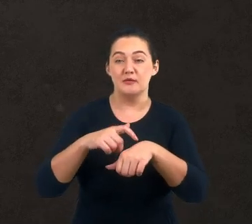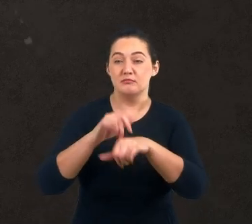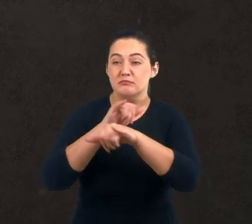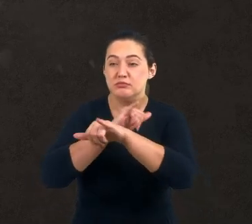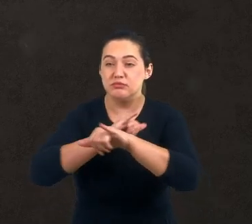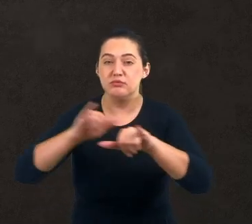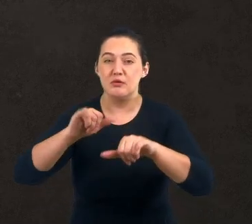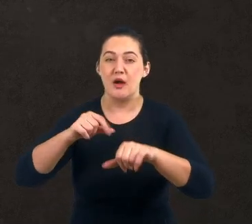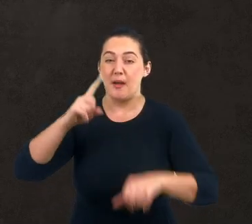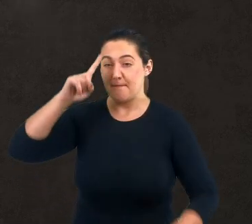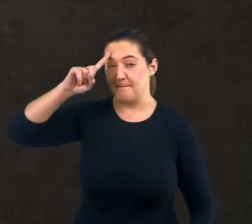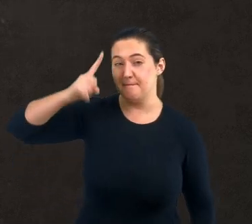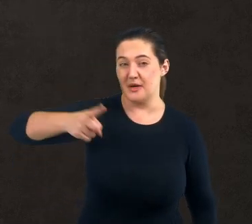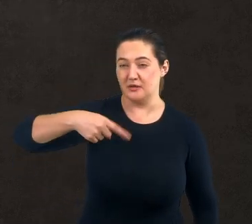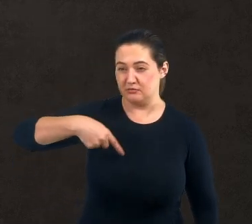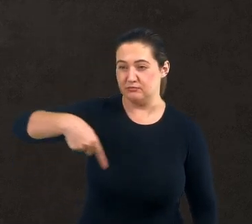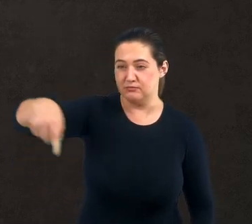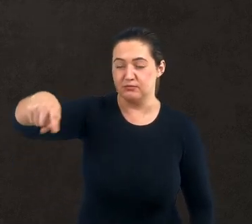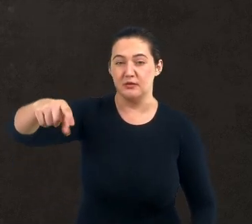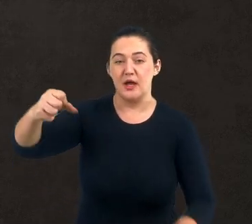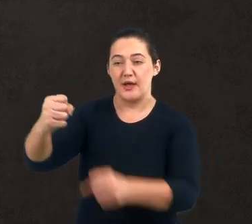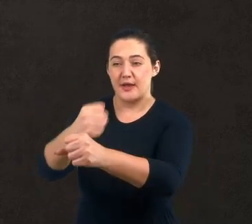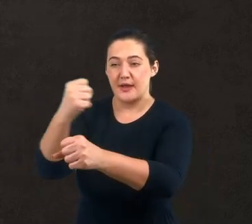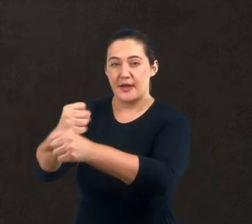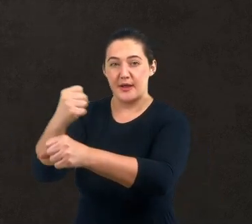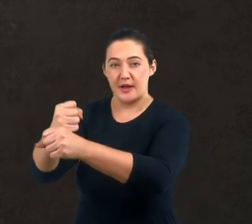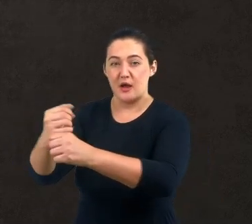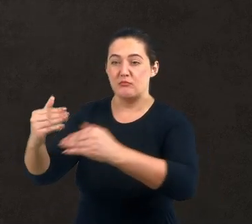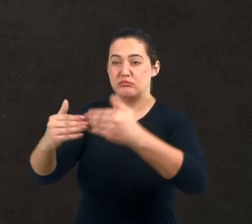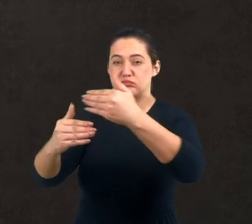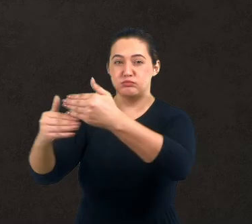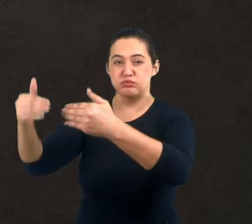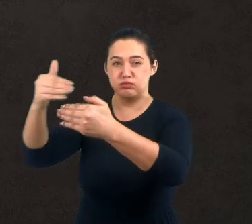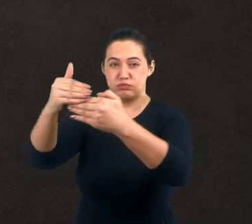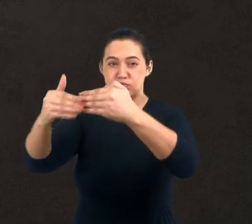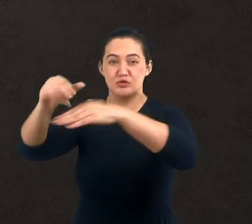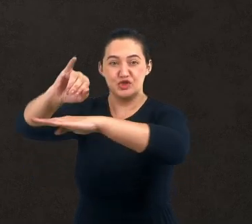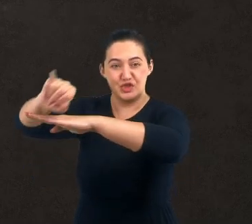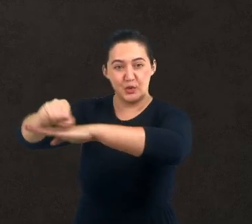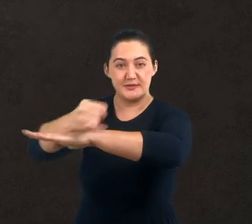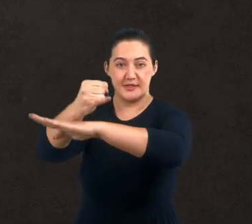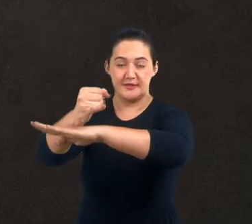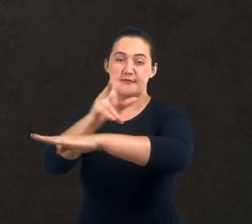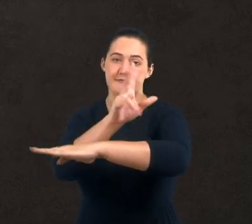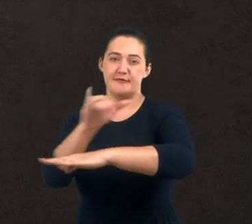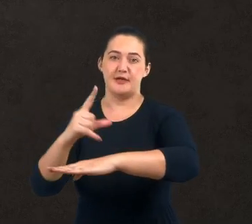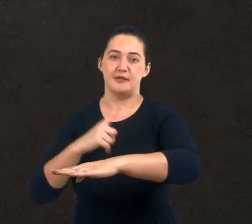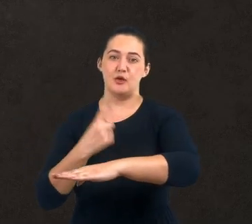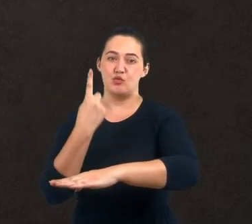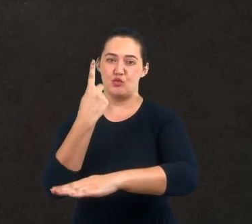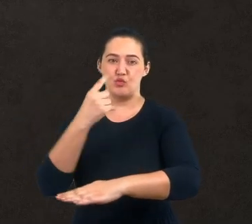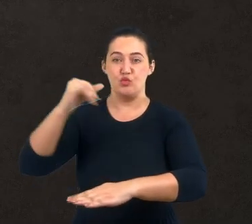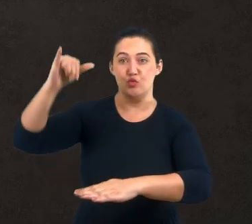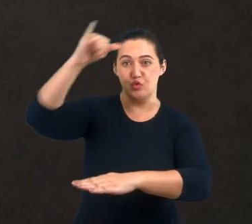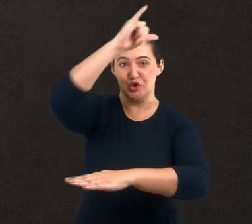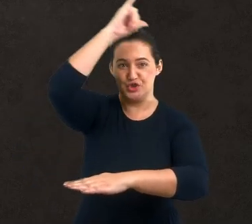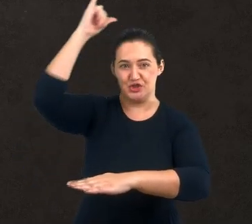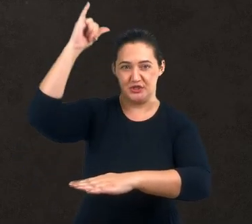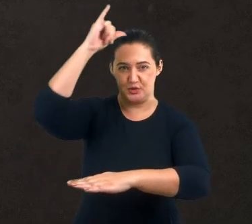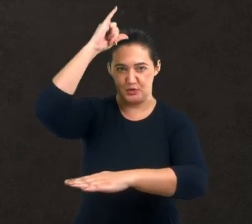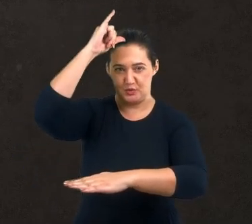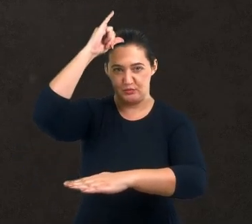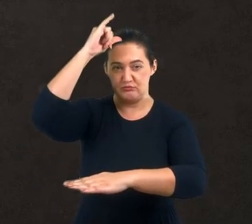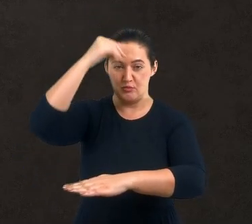para restaurar e reconstruir Jerusalém, até que o ungido, o governante, venha, haverá